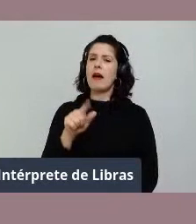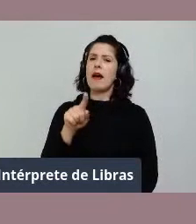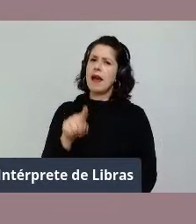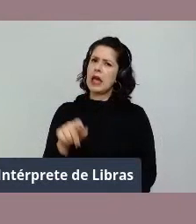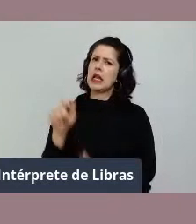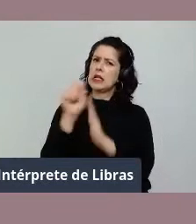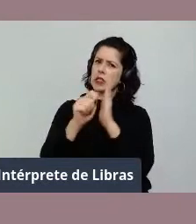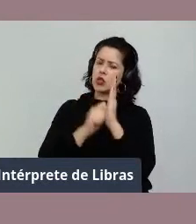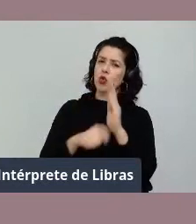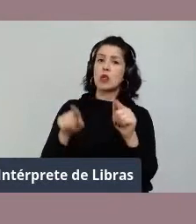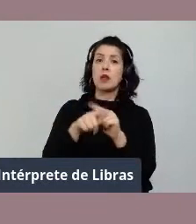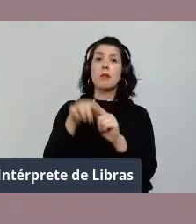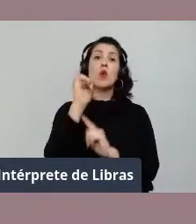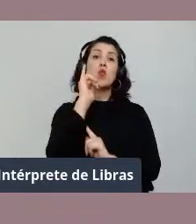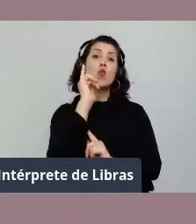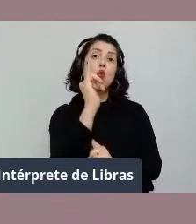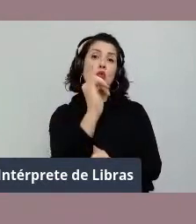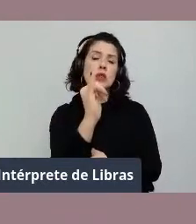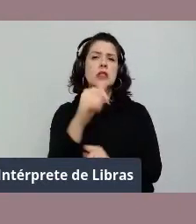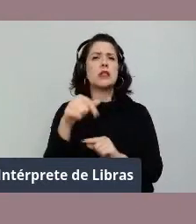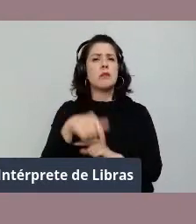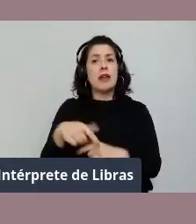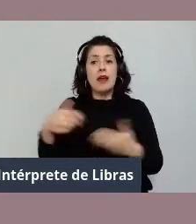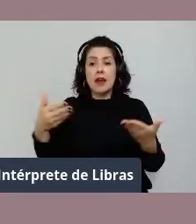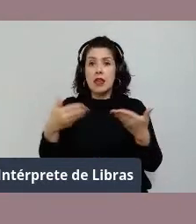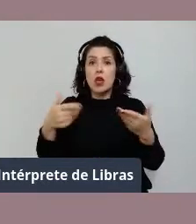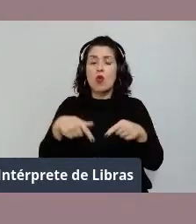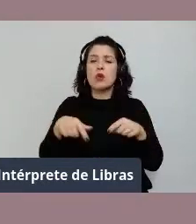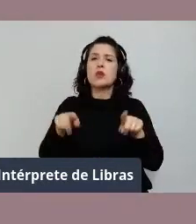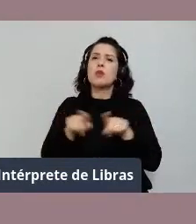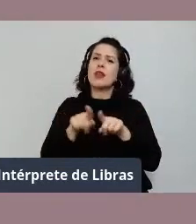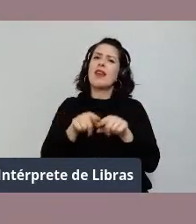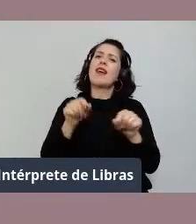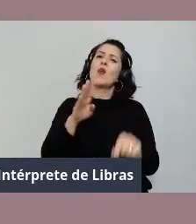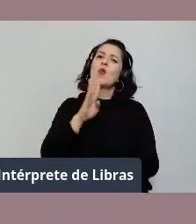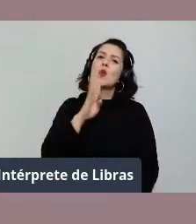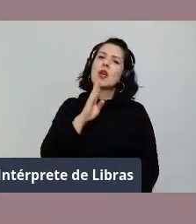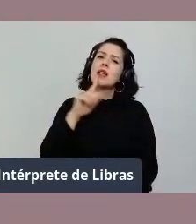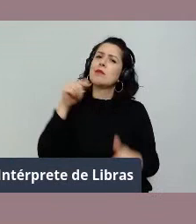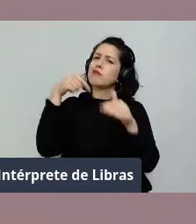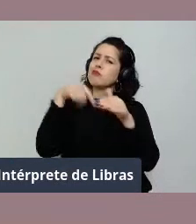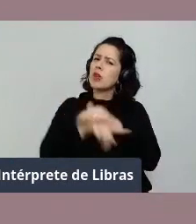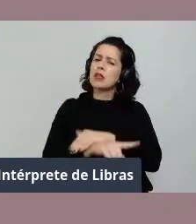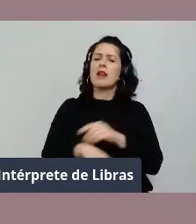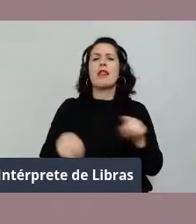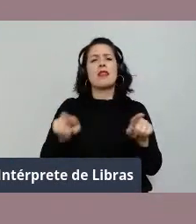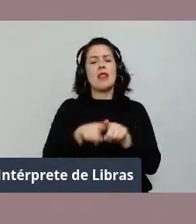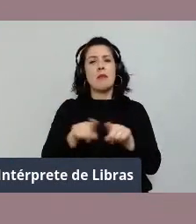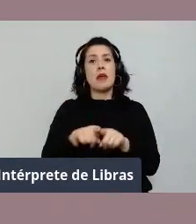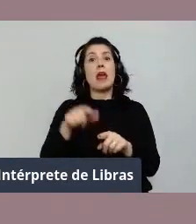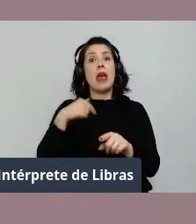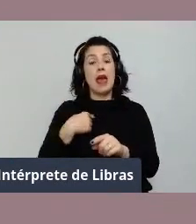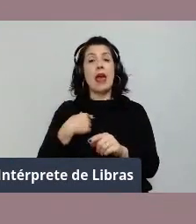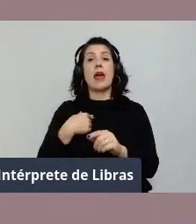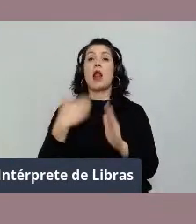Ela está aqui, sobretudo, porque ela conhece também muito bem os manuscritos de A Hora da Estrela. Ela escreveu o